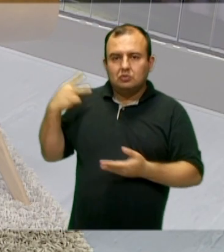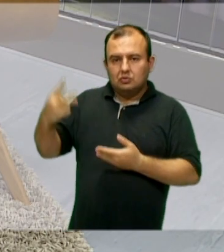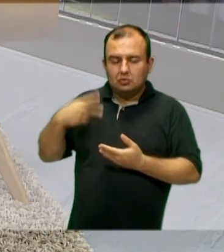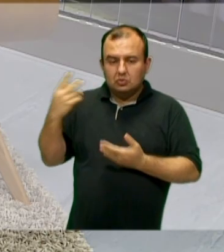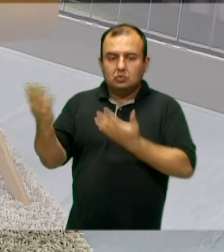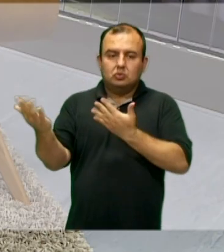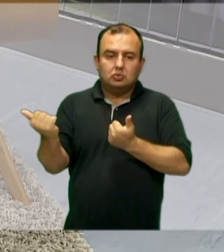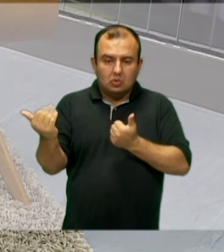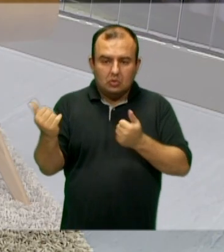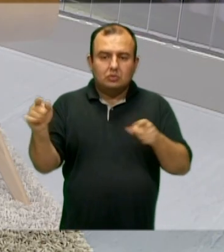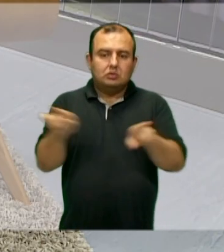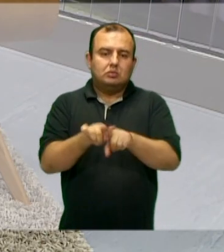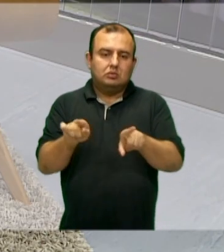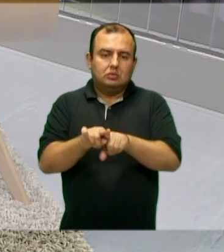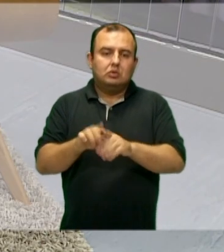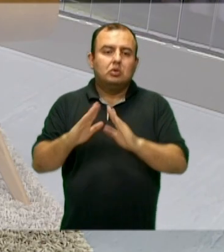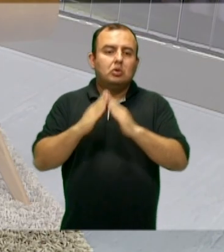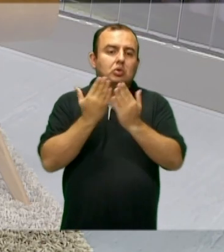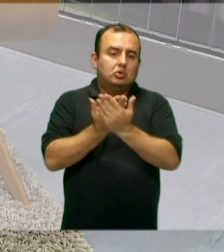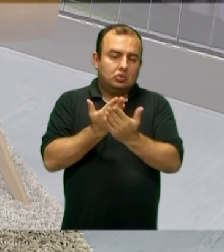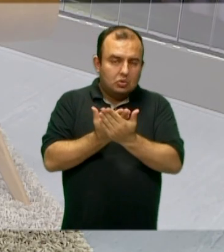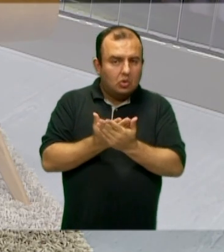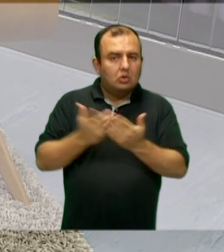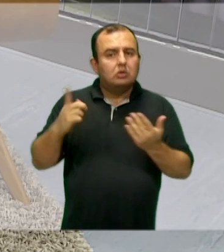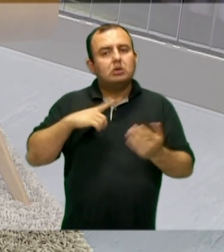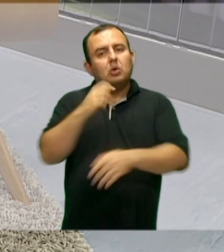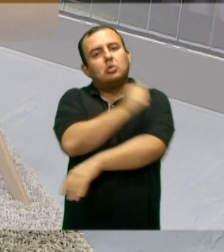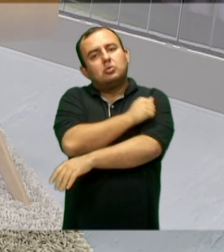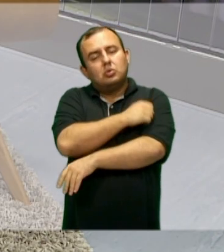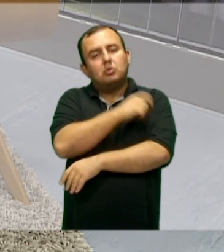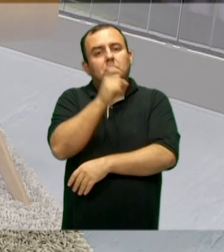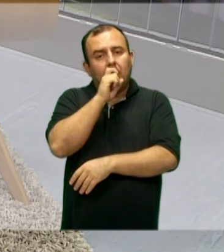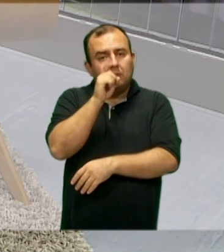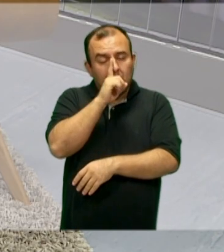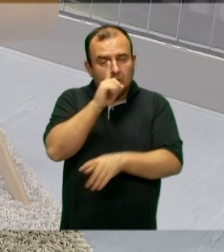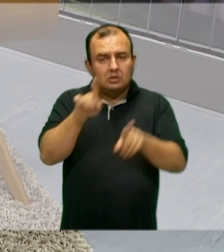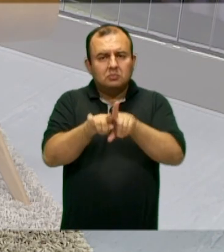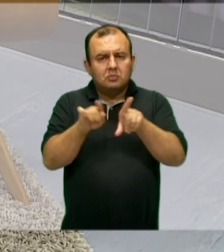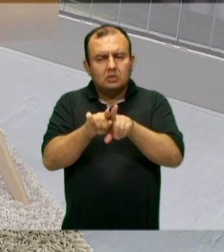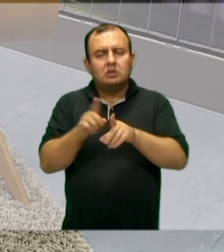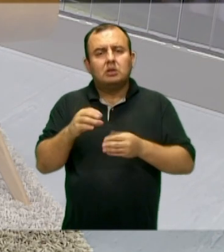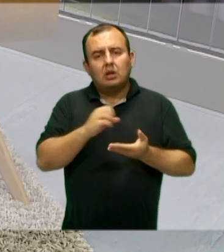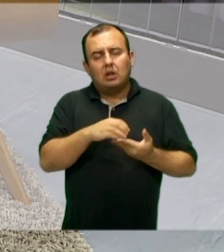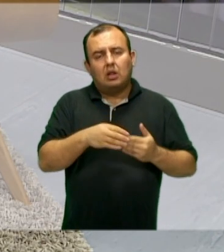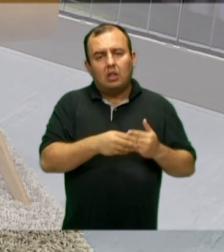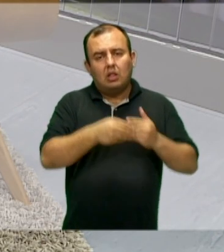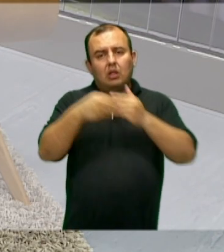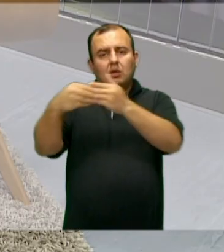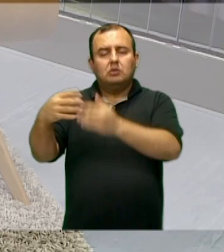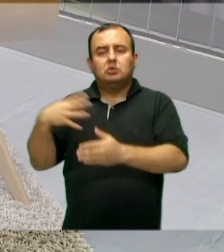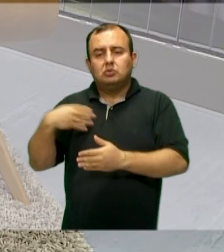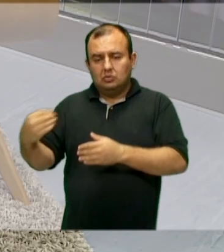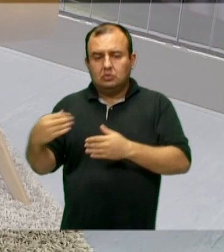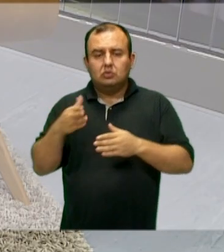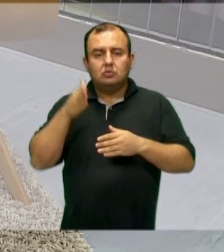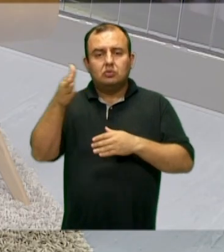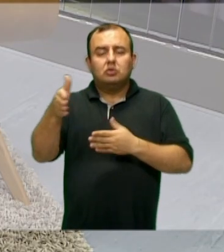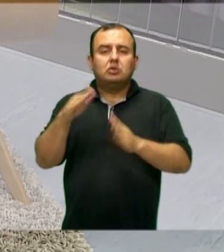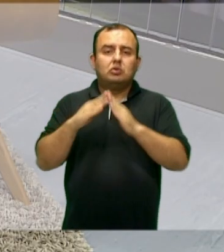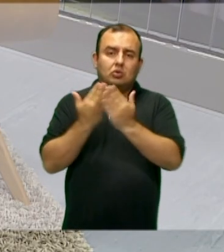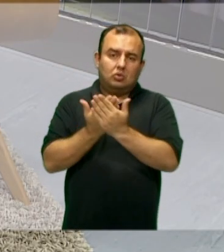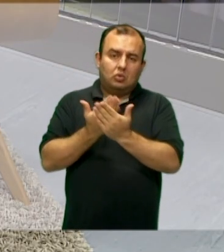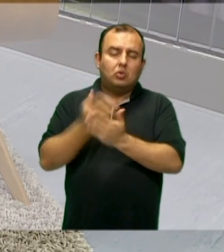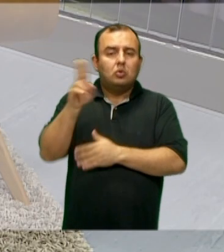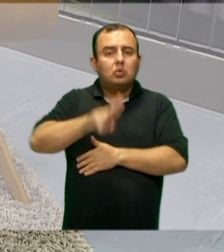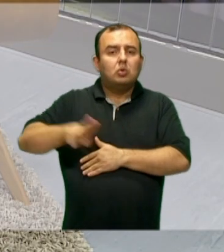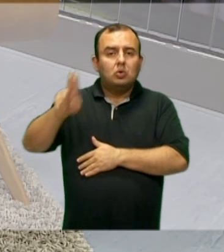mirins, jovens, né, que estão em escolas onde os alunos, os pais, provavelmente também levam seus filhos, ou até os alunos vão até a escola